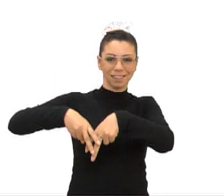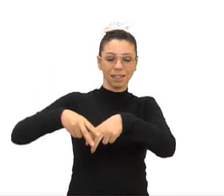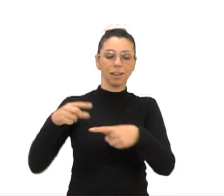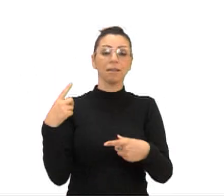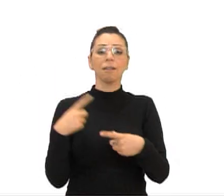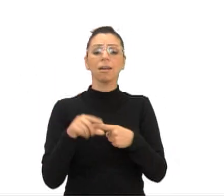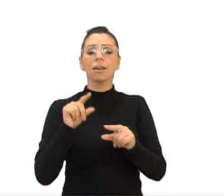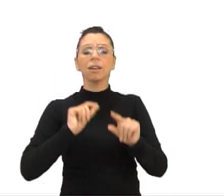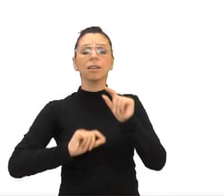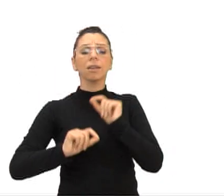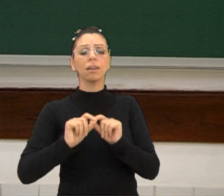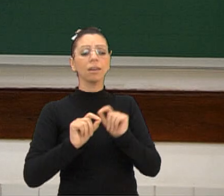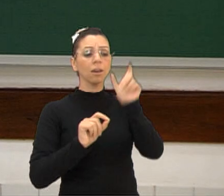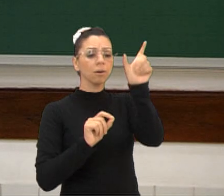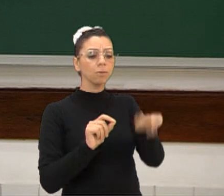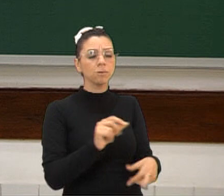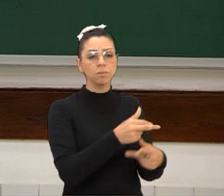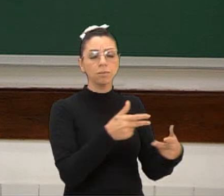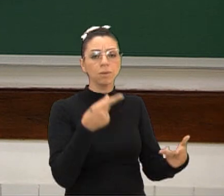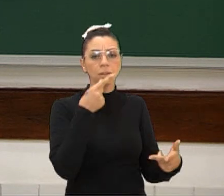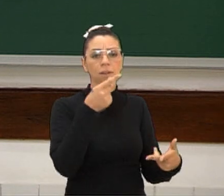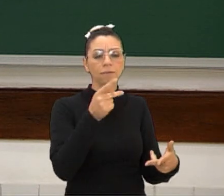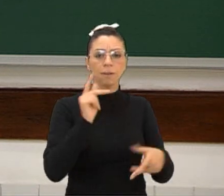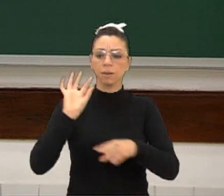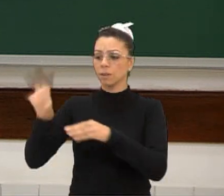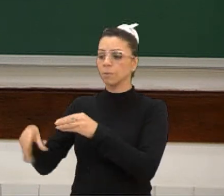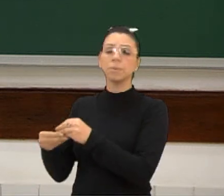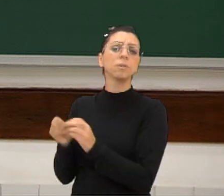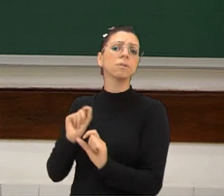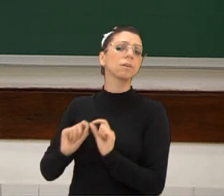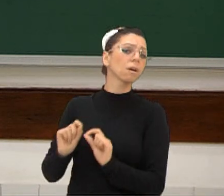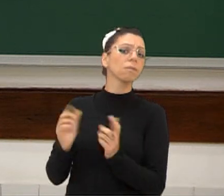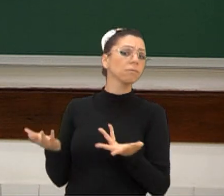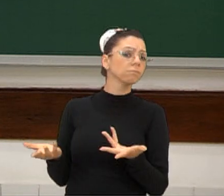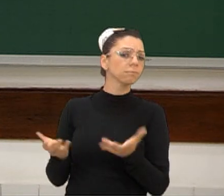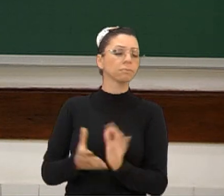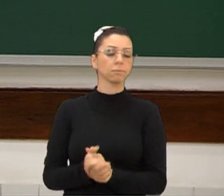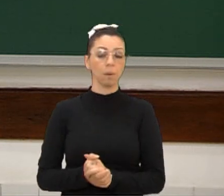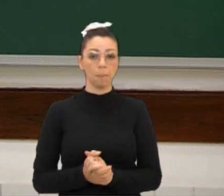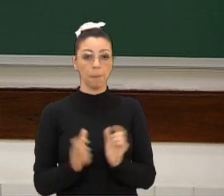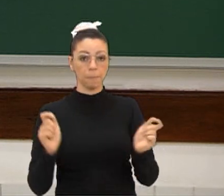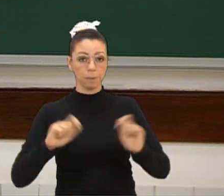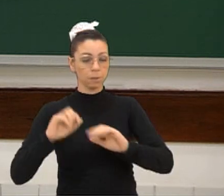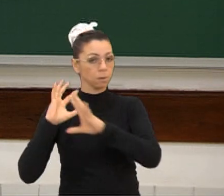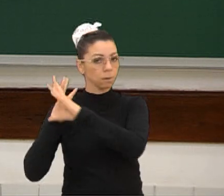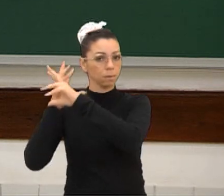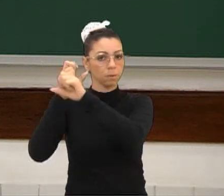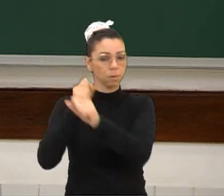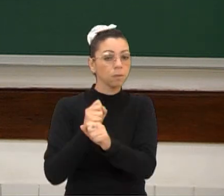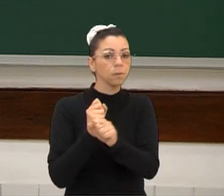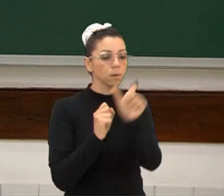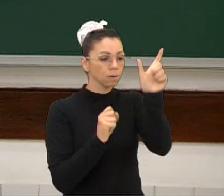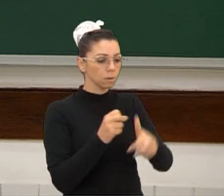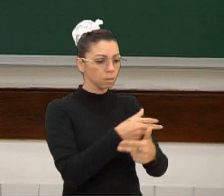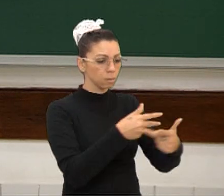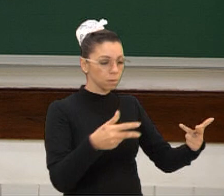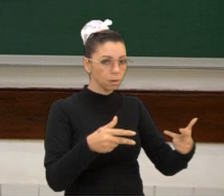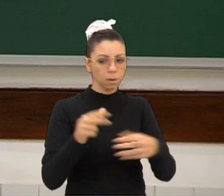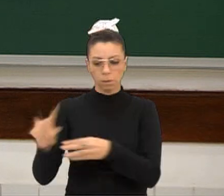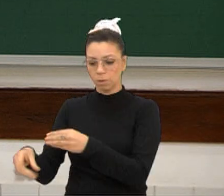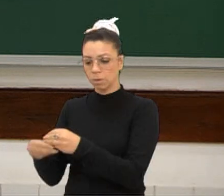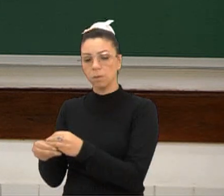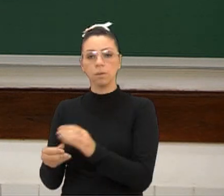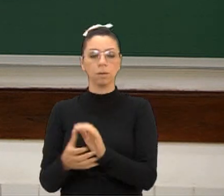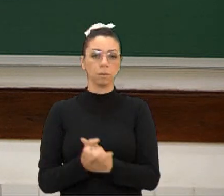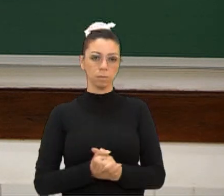fala e qual o predicado? Vocês vão ter que relembrar aí dessa questão que nós conversamos de sujeito e predicado e daquilo que eu disse